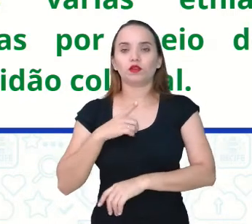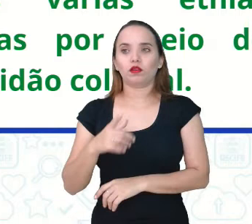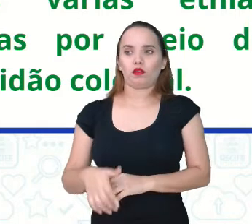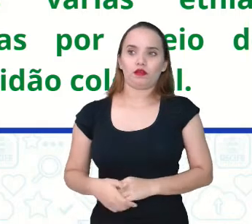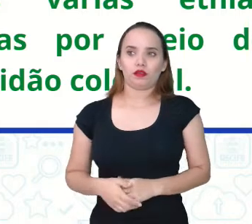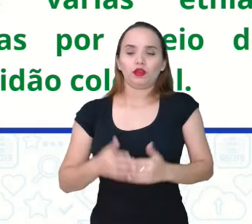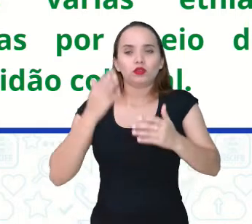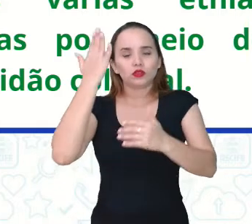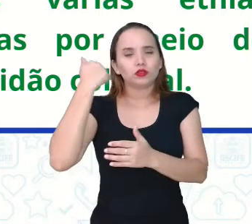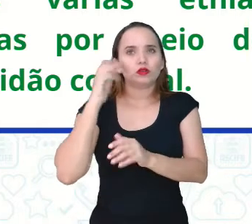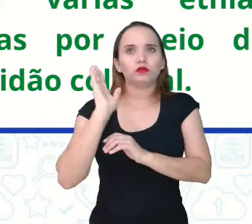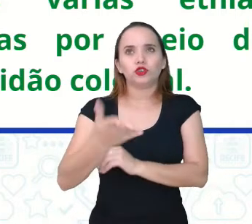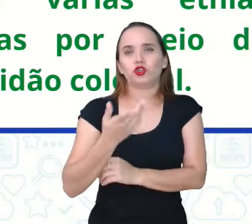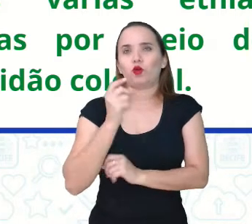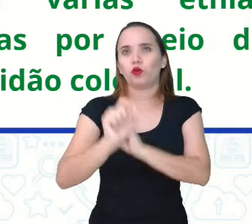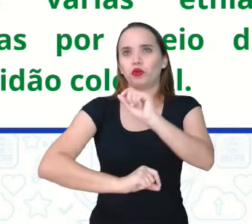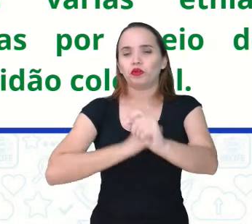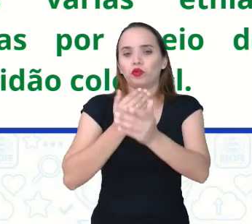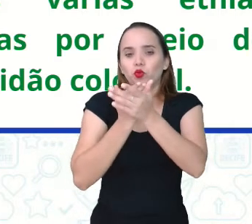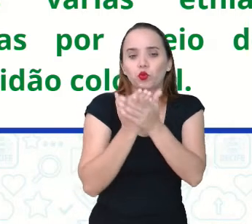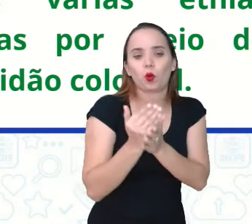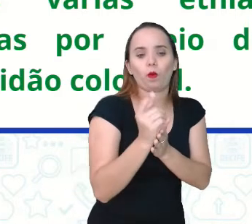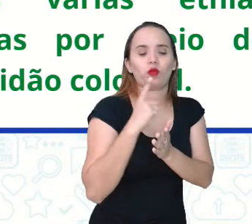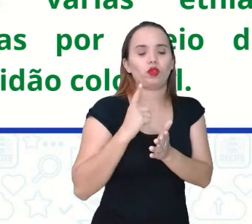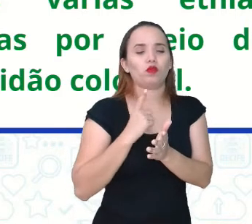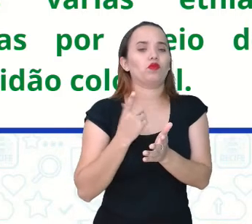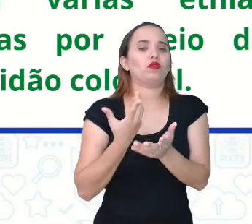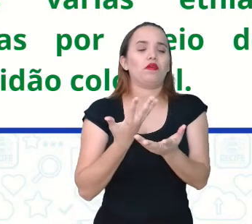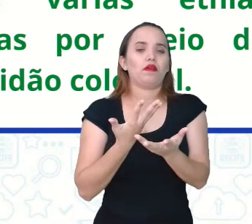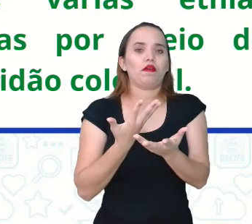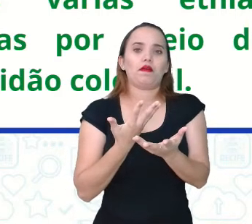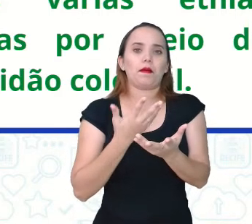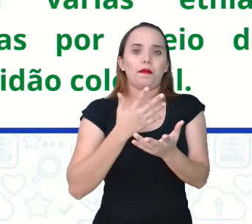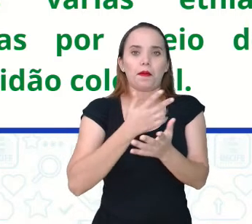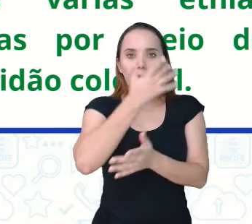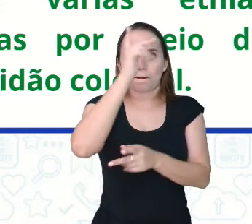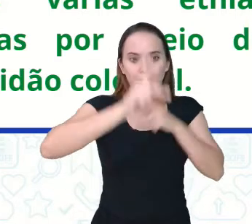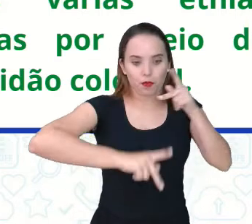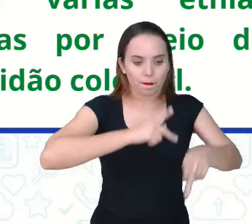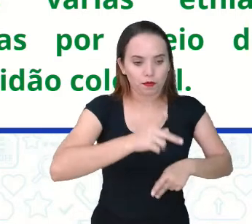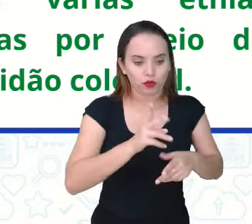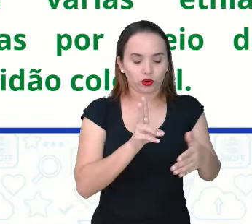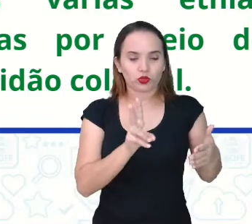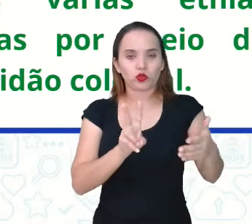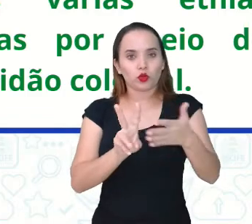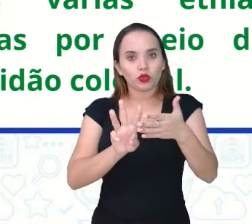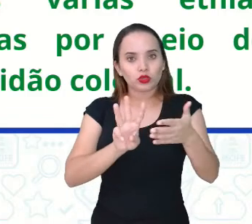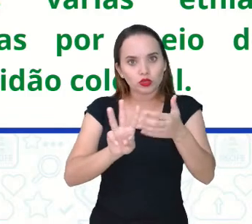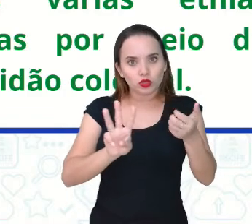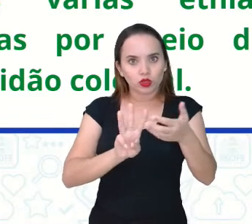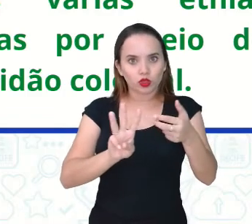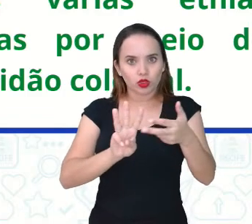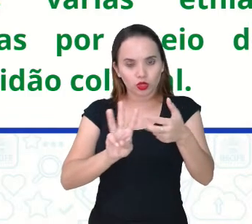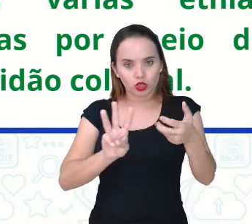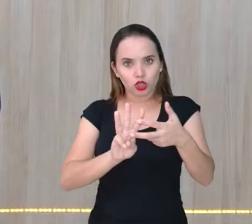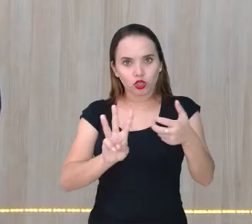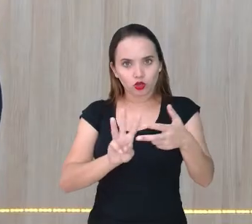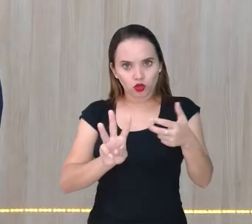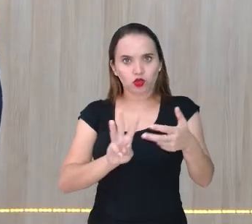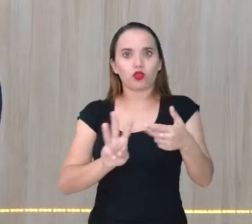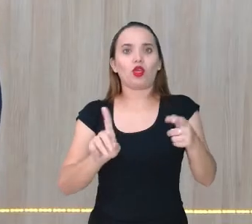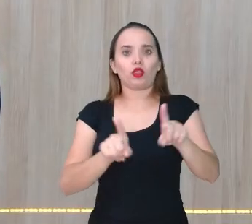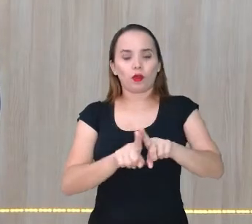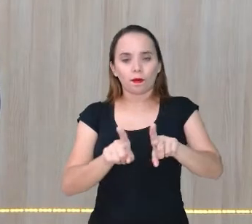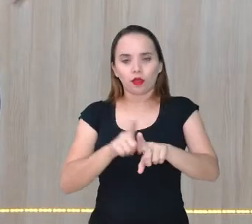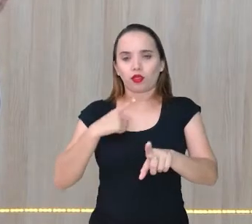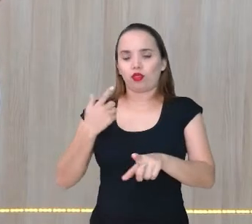que inicialmente essas regiões eram habitadas por populações indígenas. Na América do Norte, a gente tem aqueles famosos